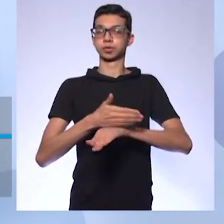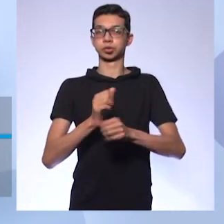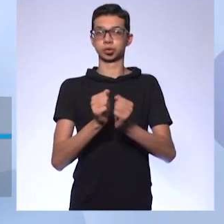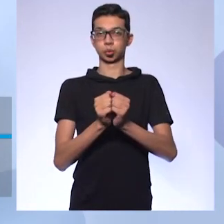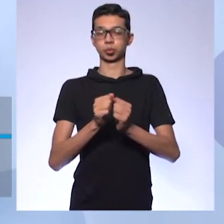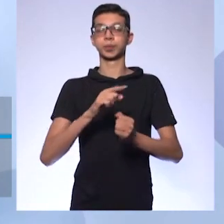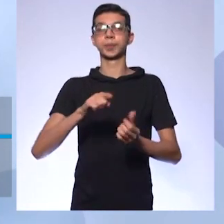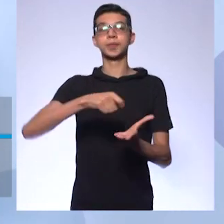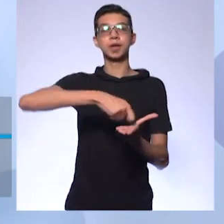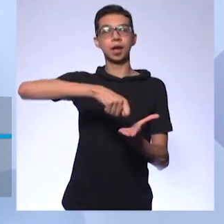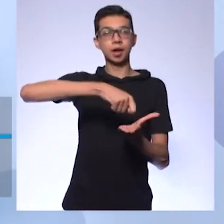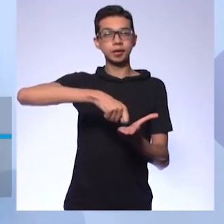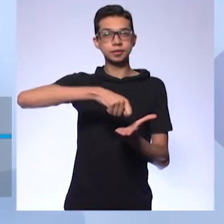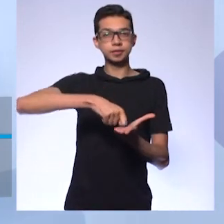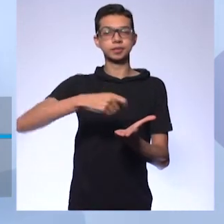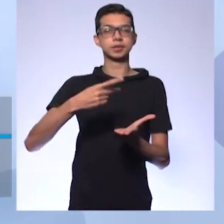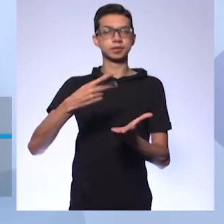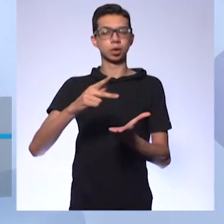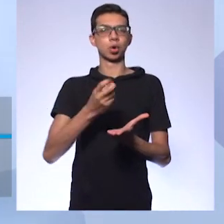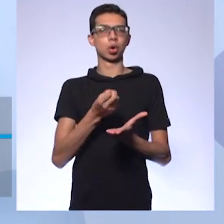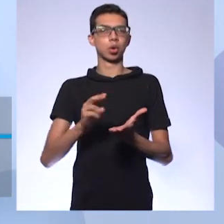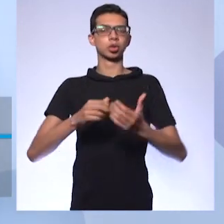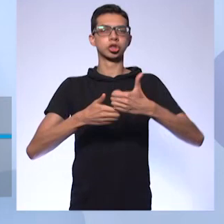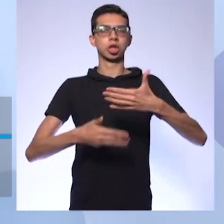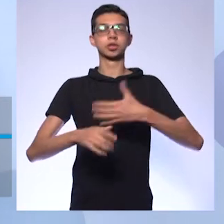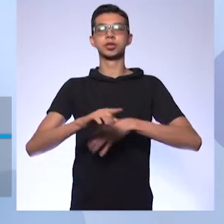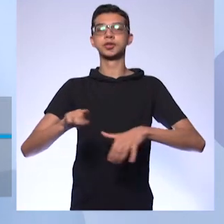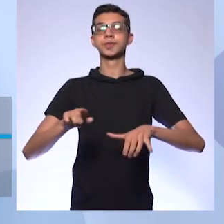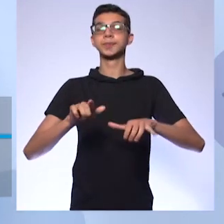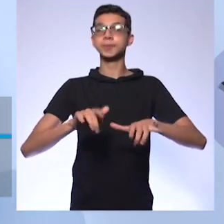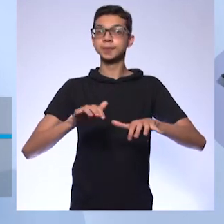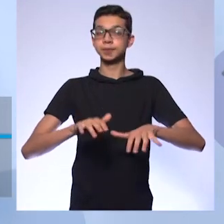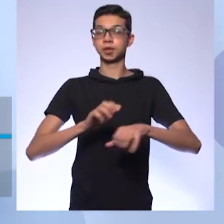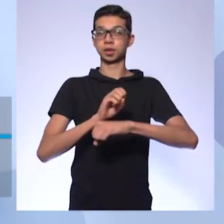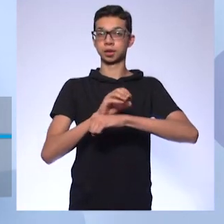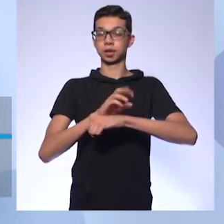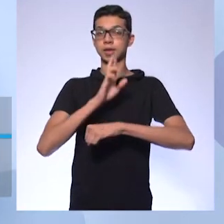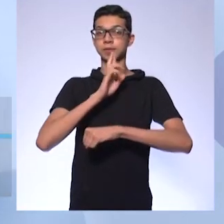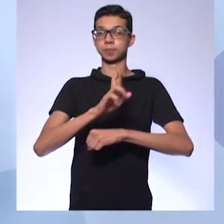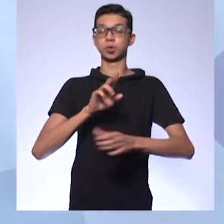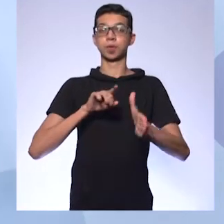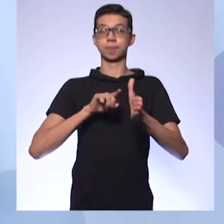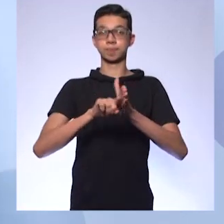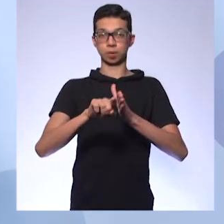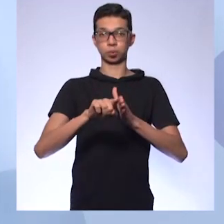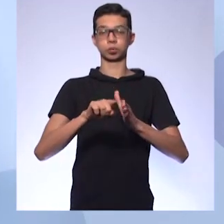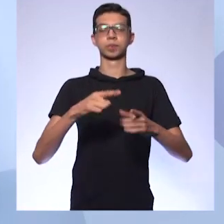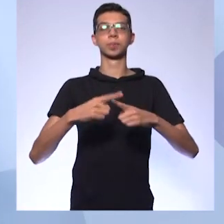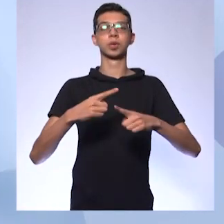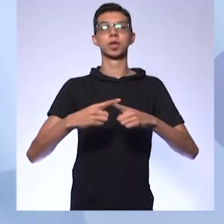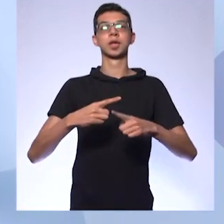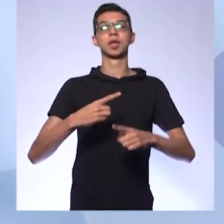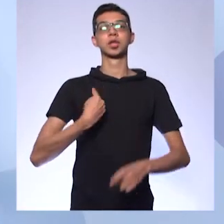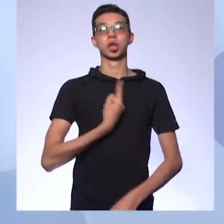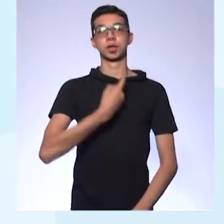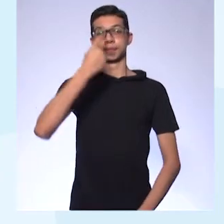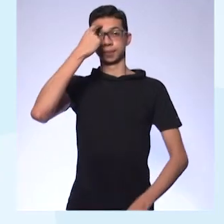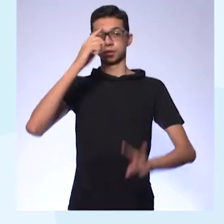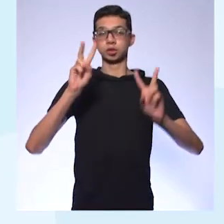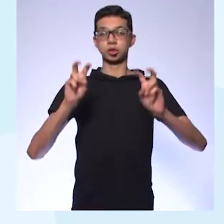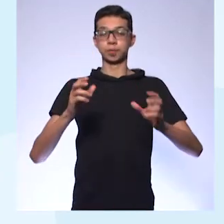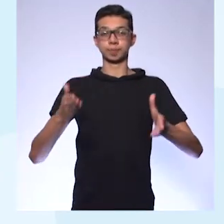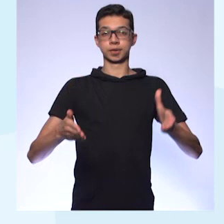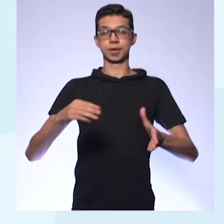no caderno, no chat, escrevam para nós respondendo a esta pergunta. Quando a gente pensa sobre período